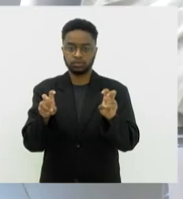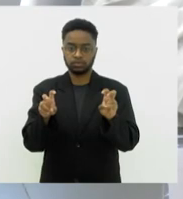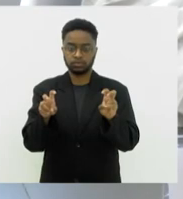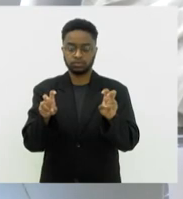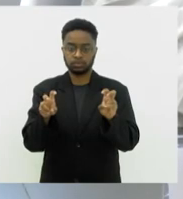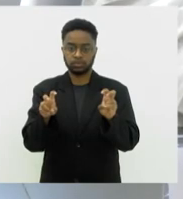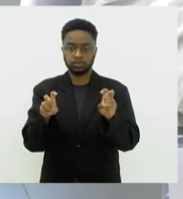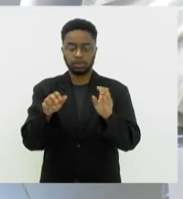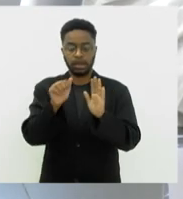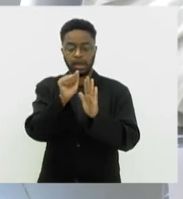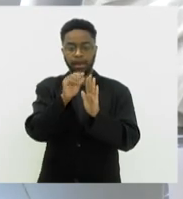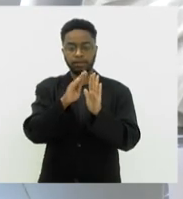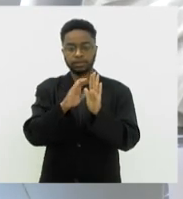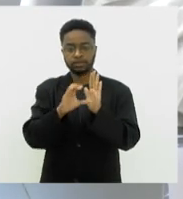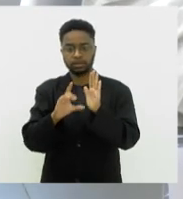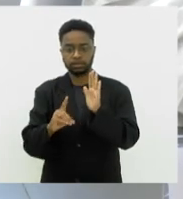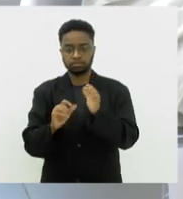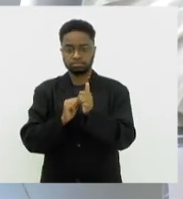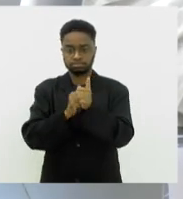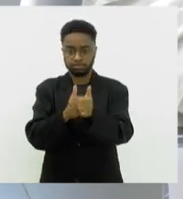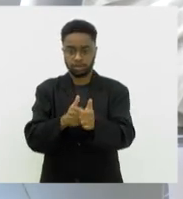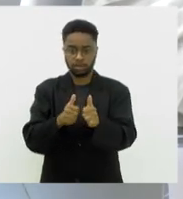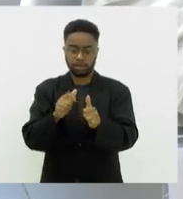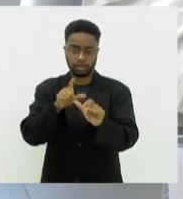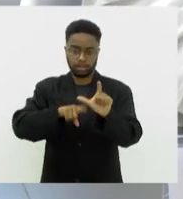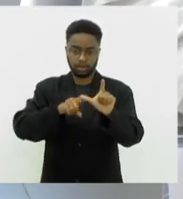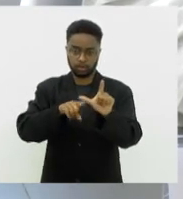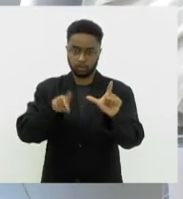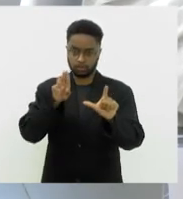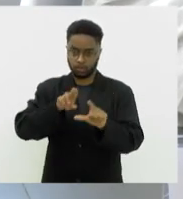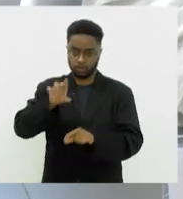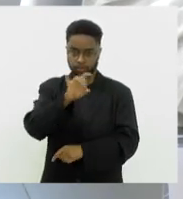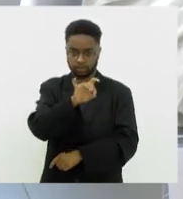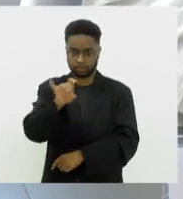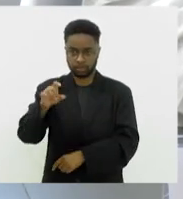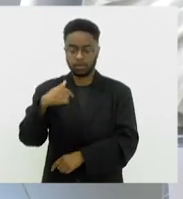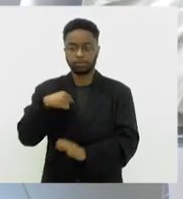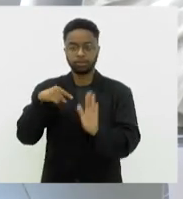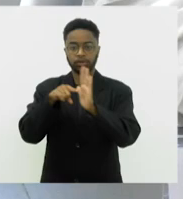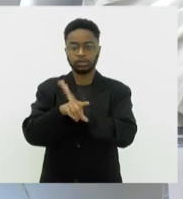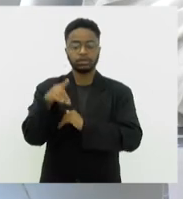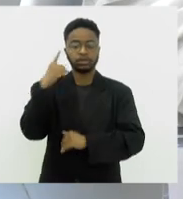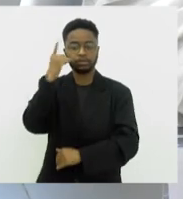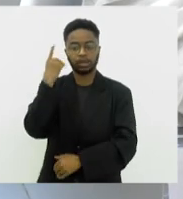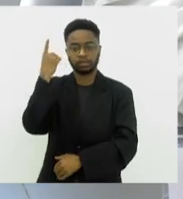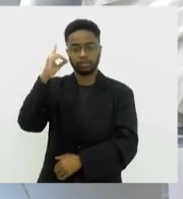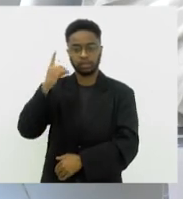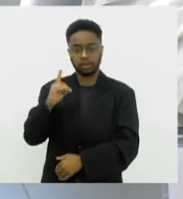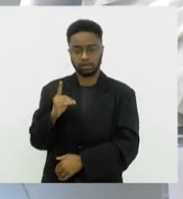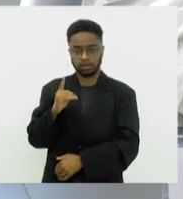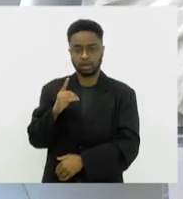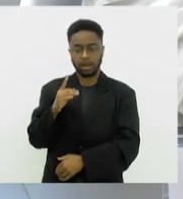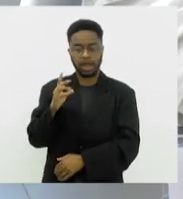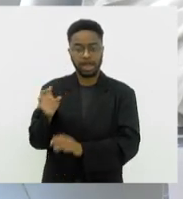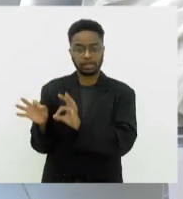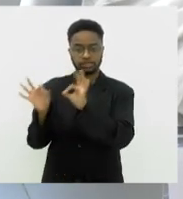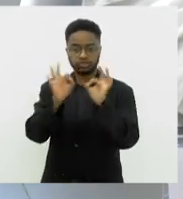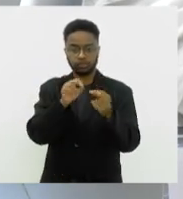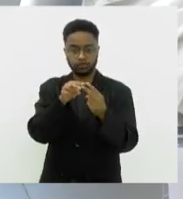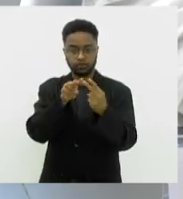alfabética de votação eh indago a deputada Dani balb que está online